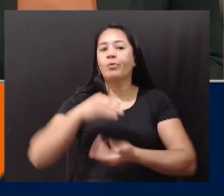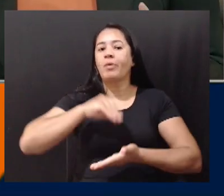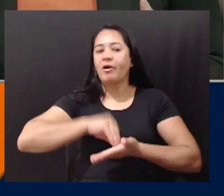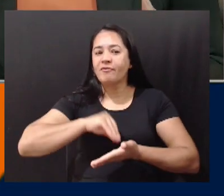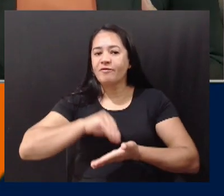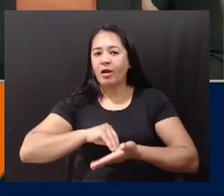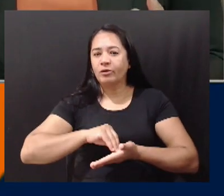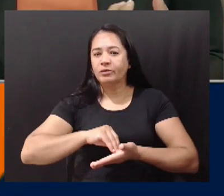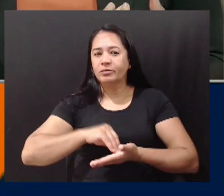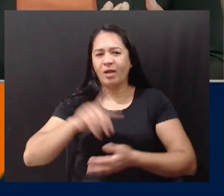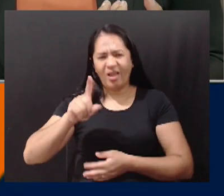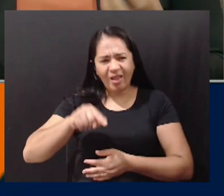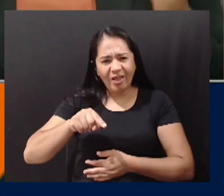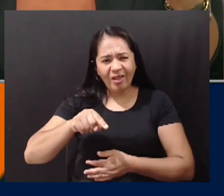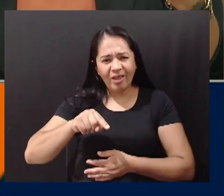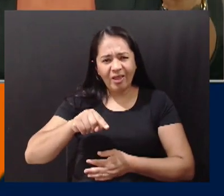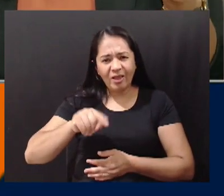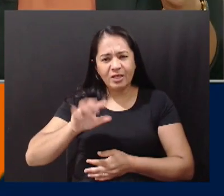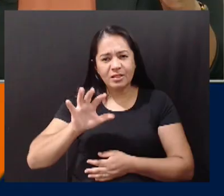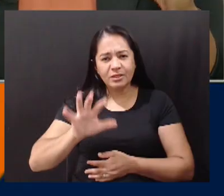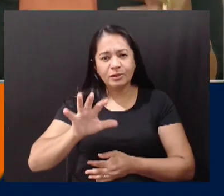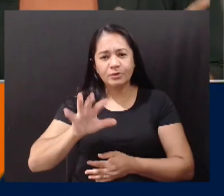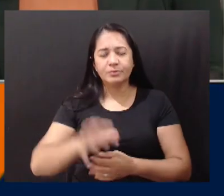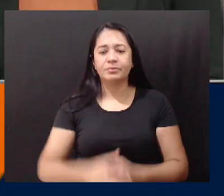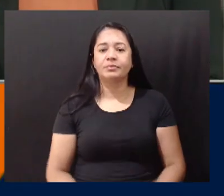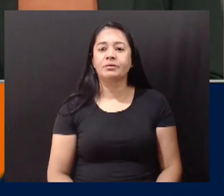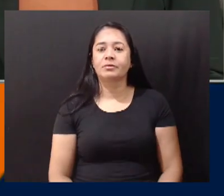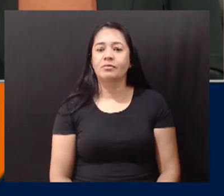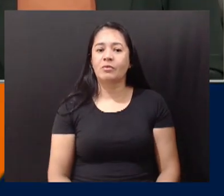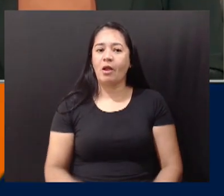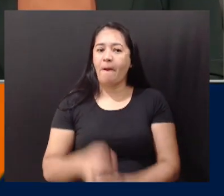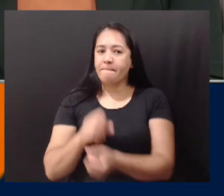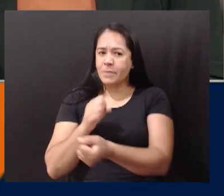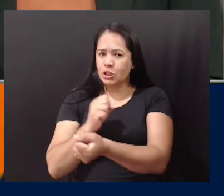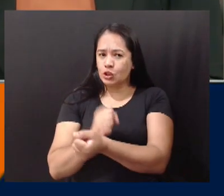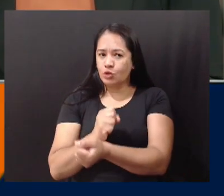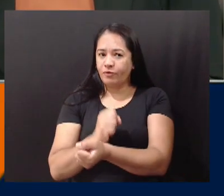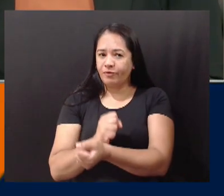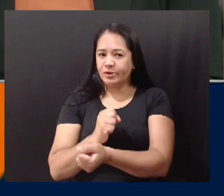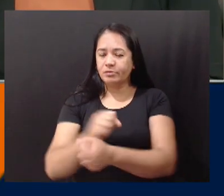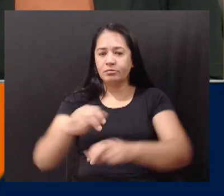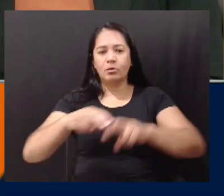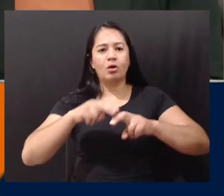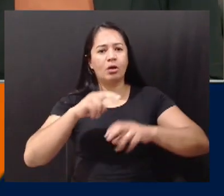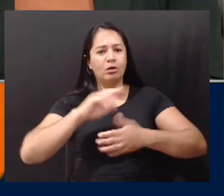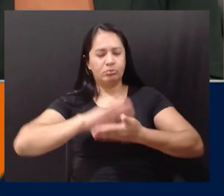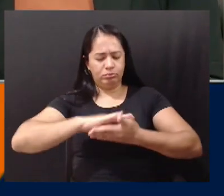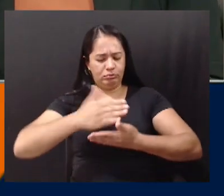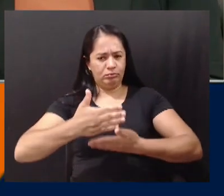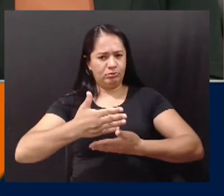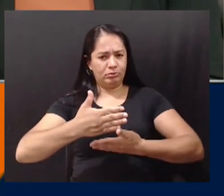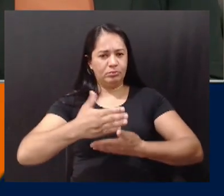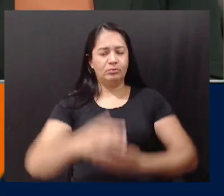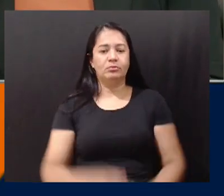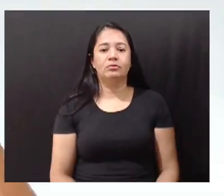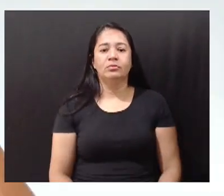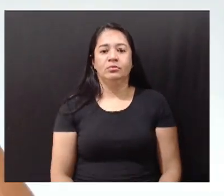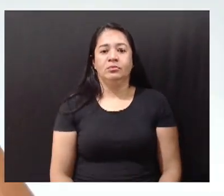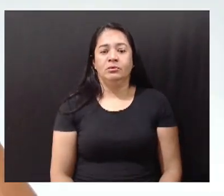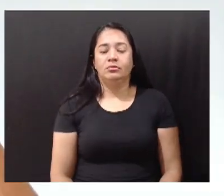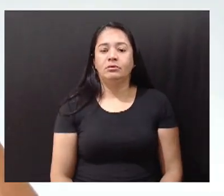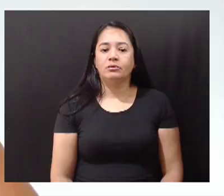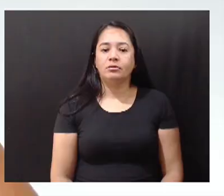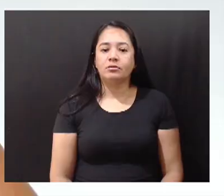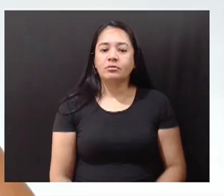fuga esse vício, né, pelas telas? Sim, com toda certeza. Tem